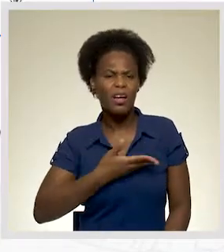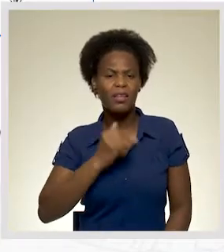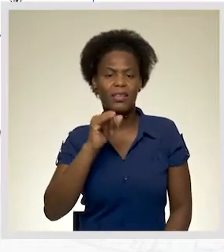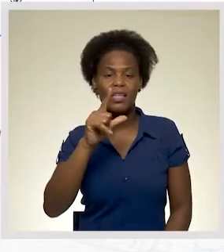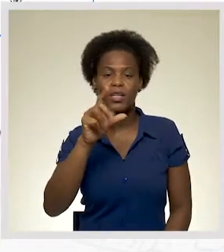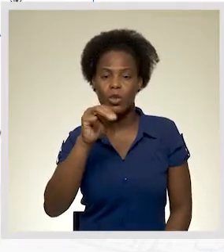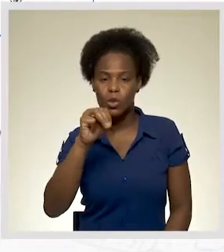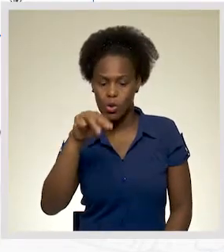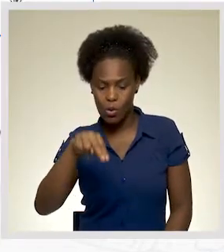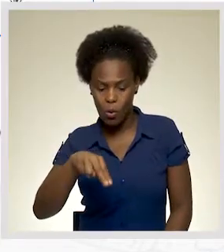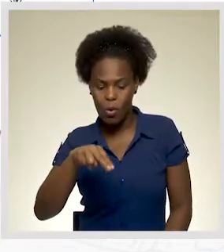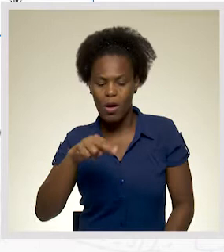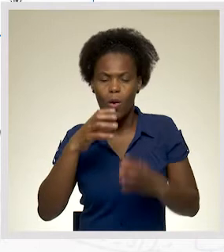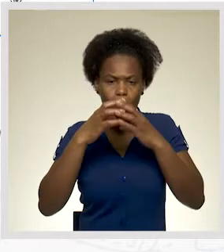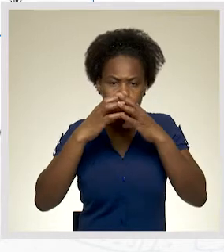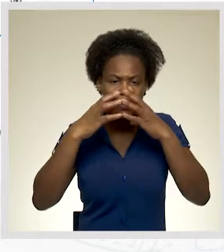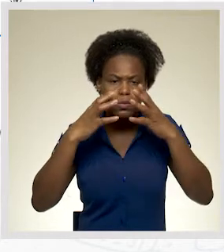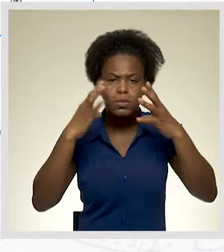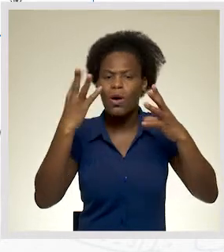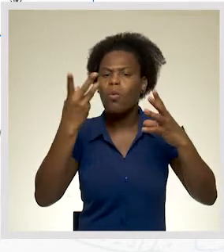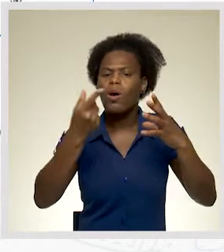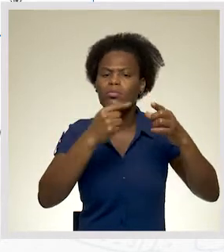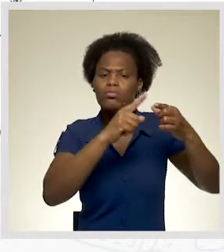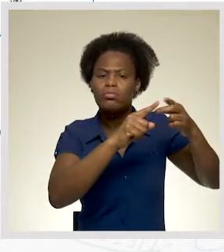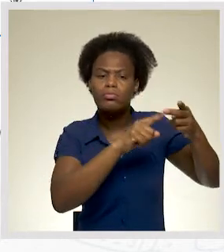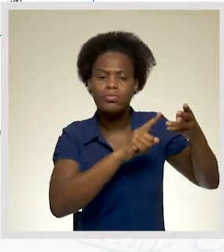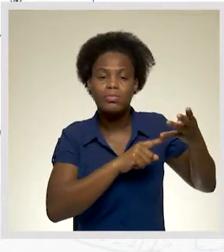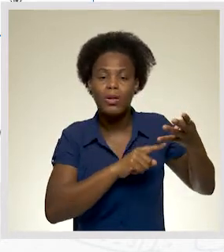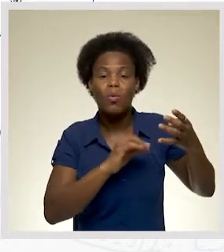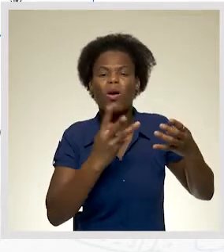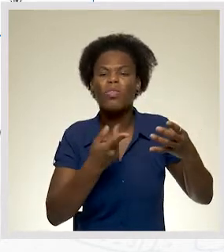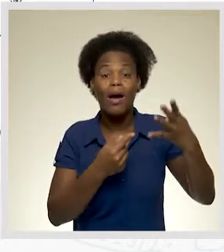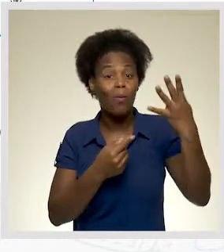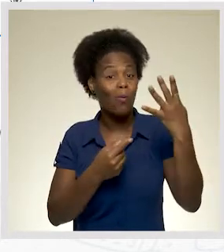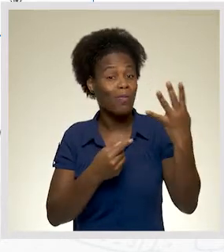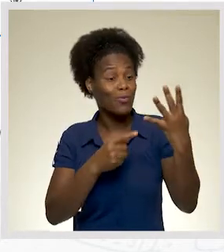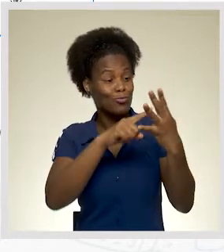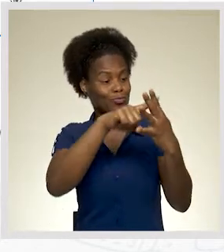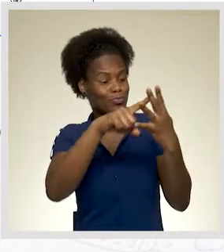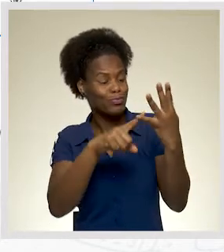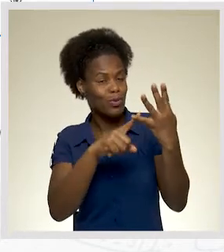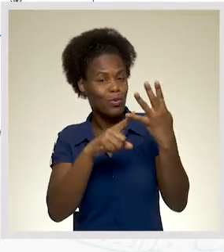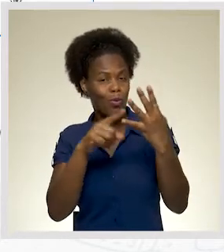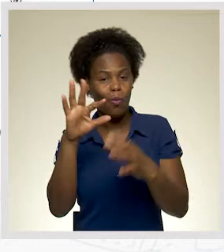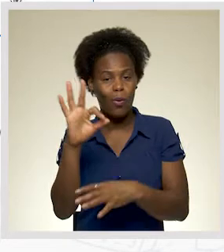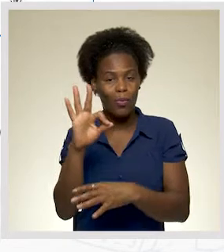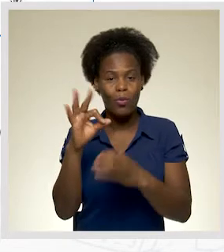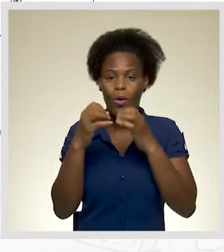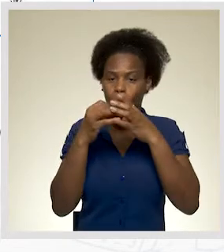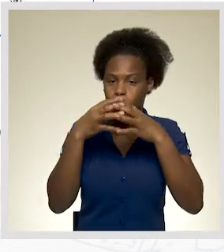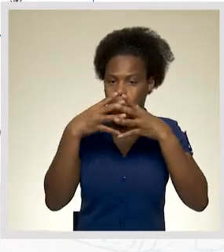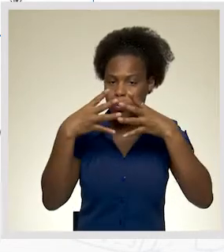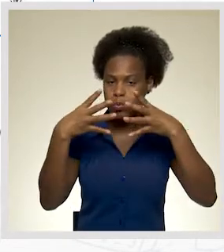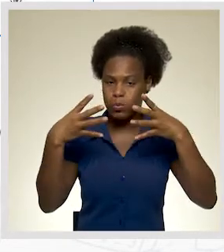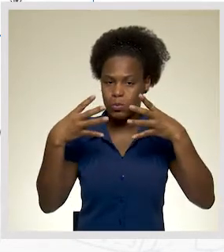vocês sabem. O Adilson levou 4 balões. Não é? E